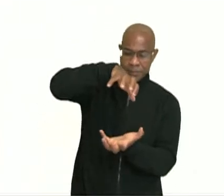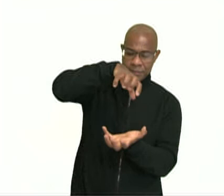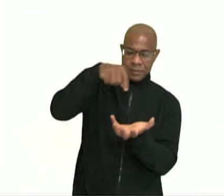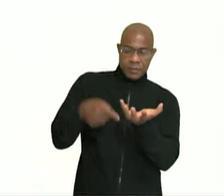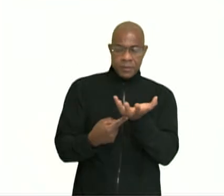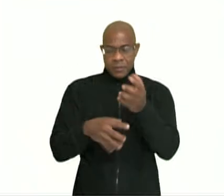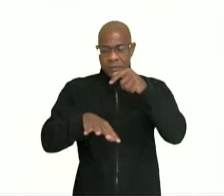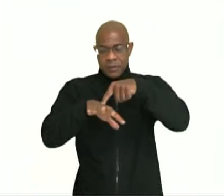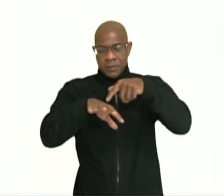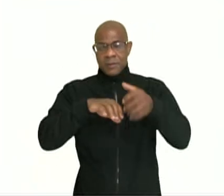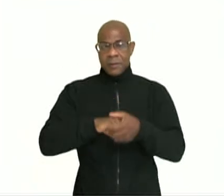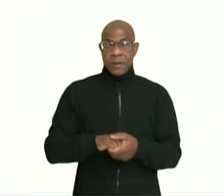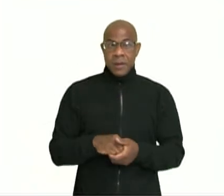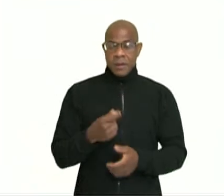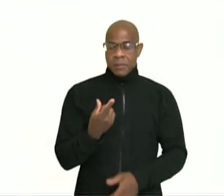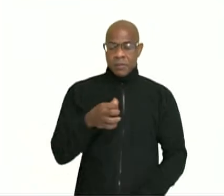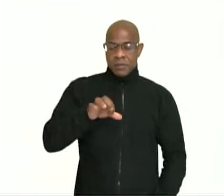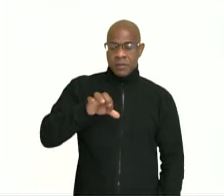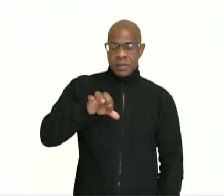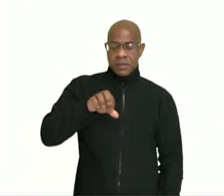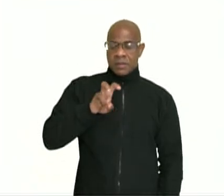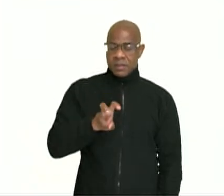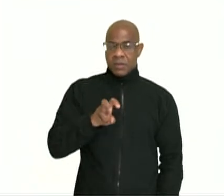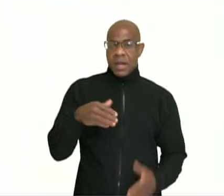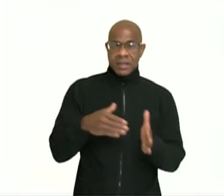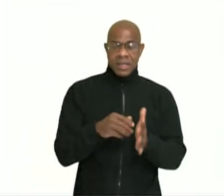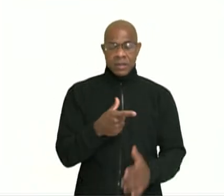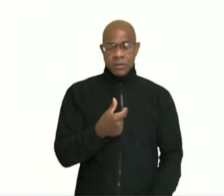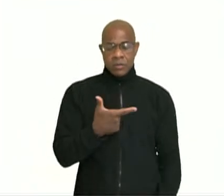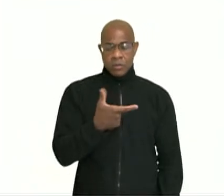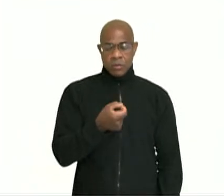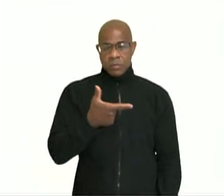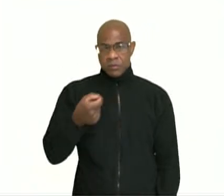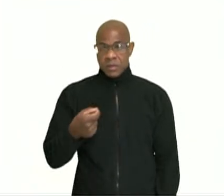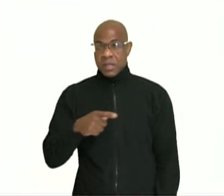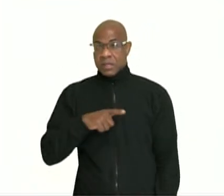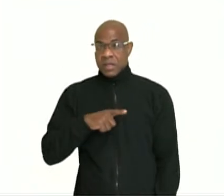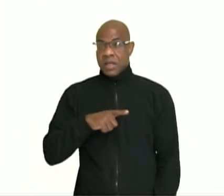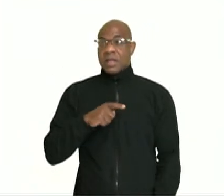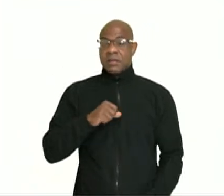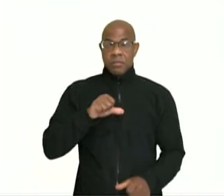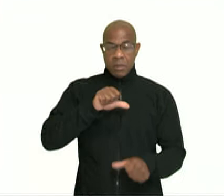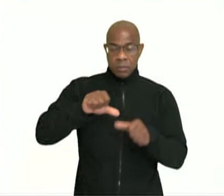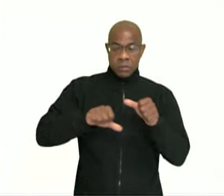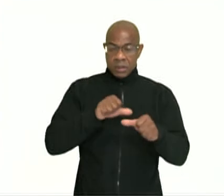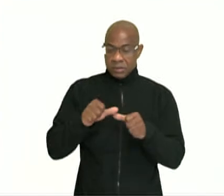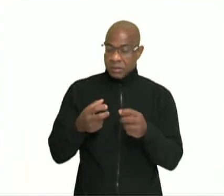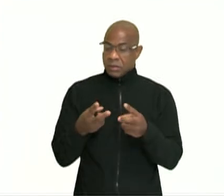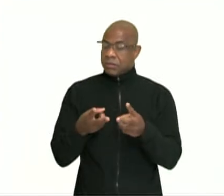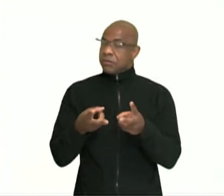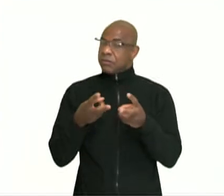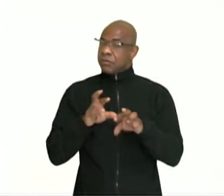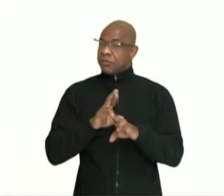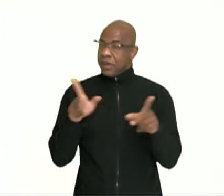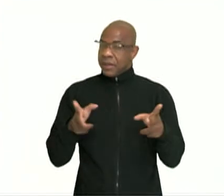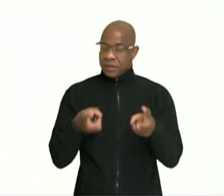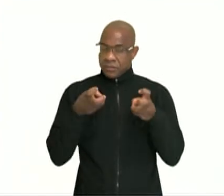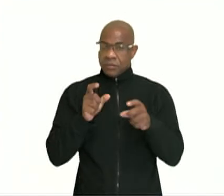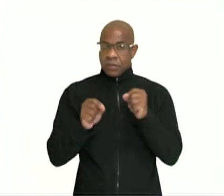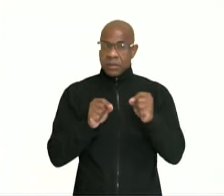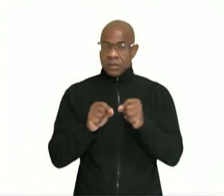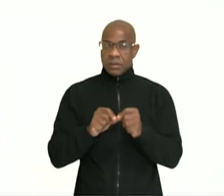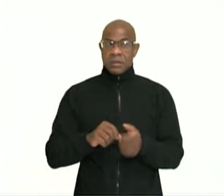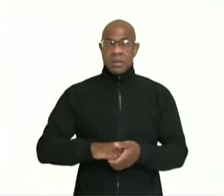a partir de 95 até 2020, houve um processo diferente do observado entre 80 a